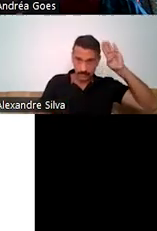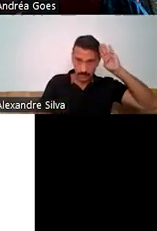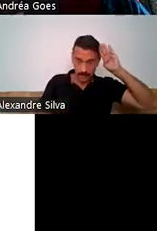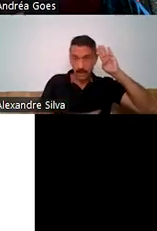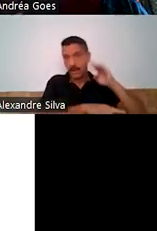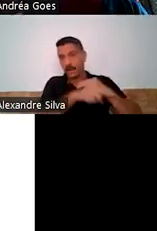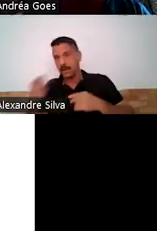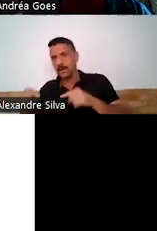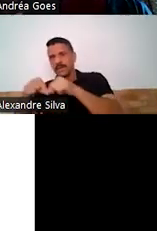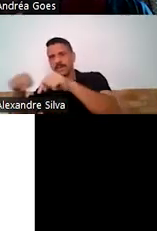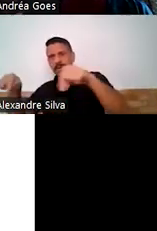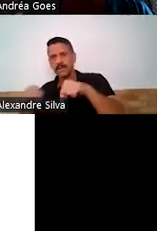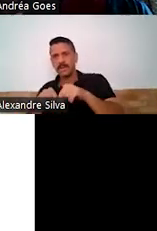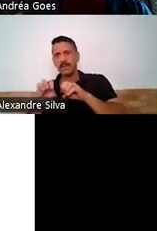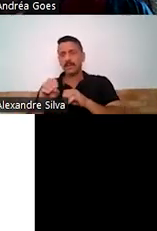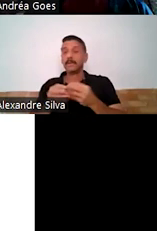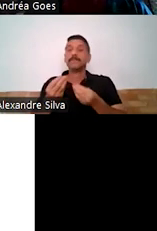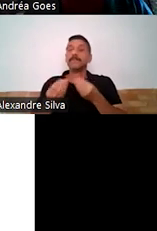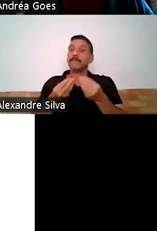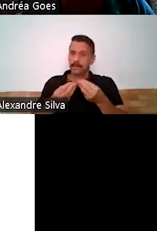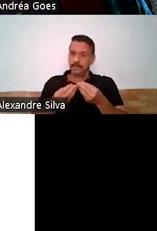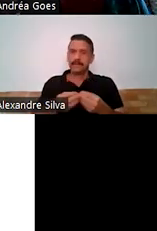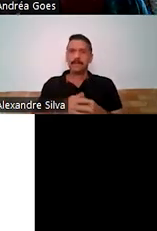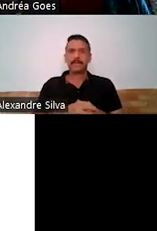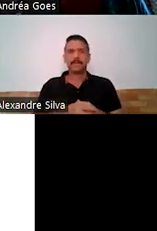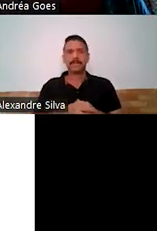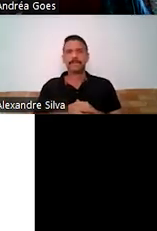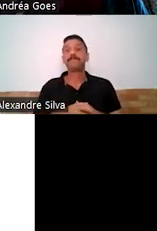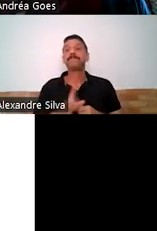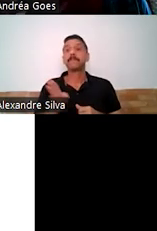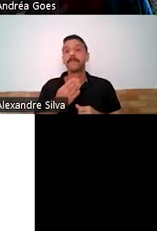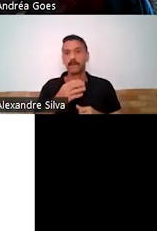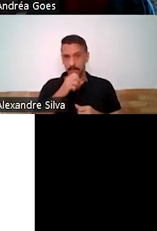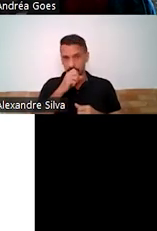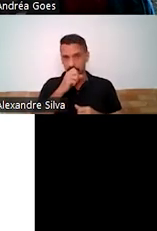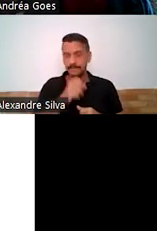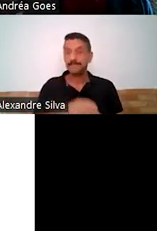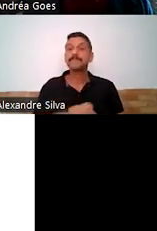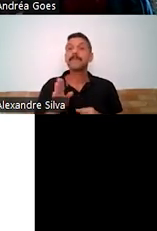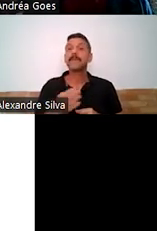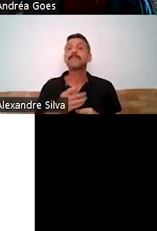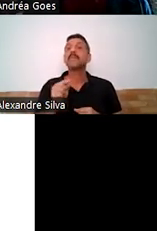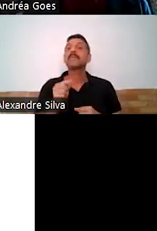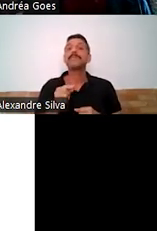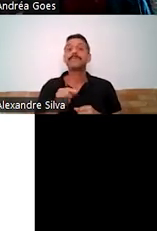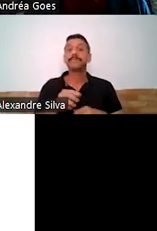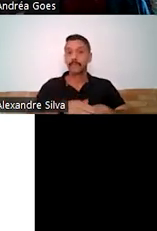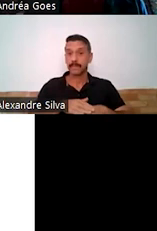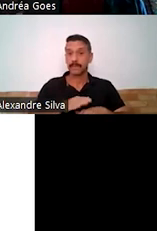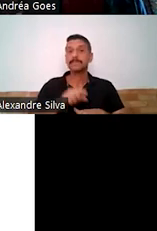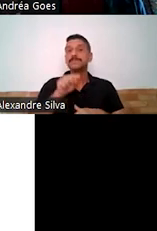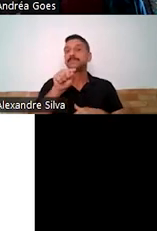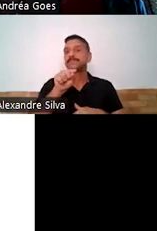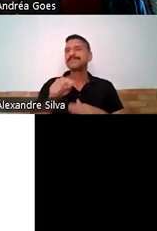de aula. Então, uma das formas que a gente tem de trabalhar, pode passar, Murilo, obrigada, é através desses